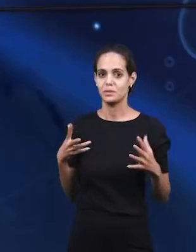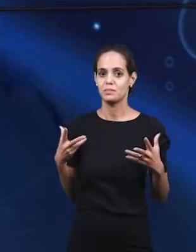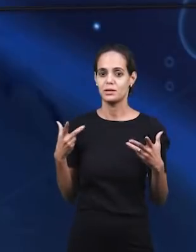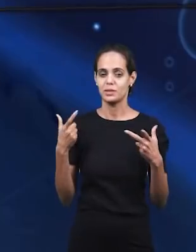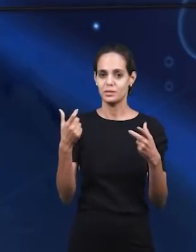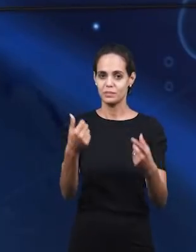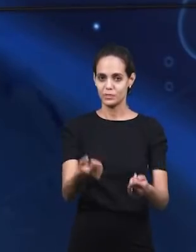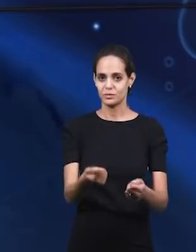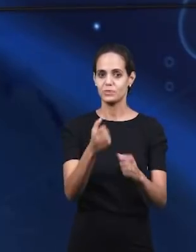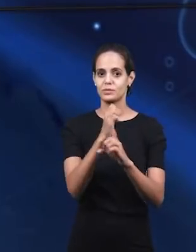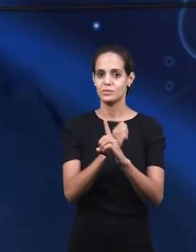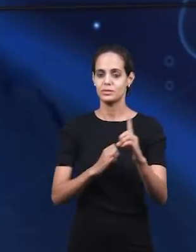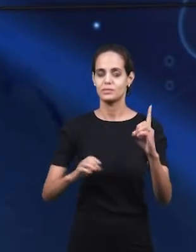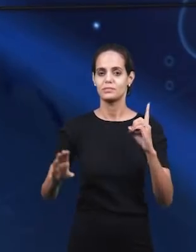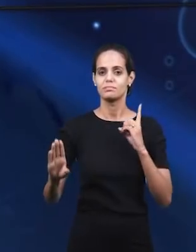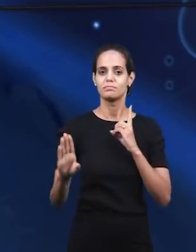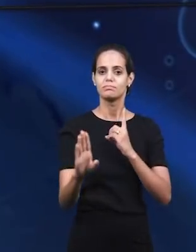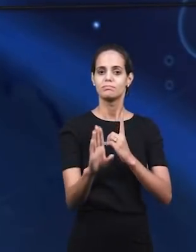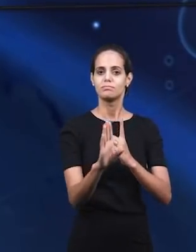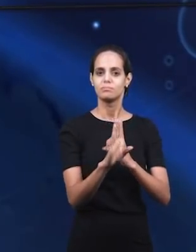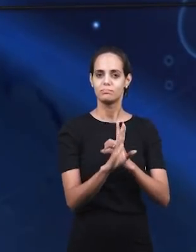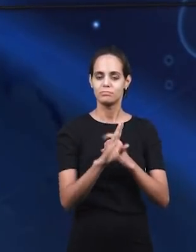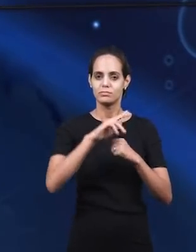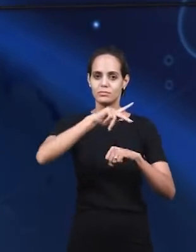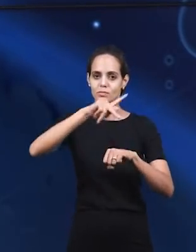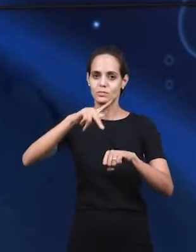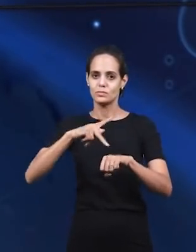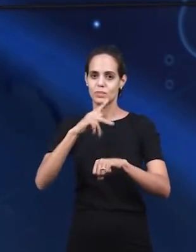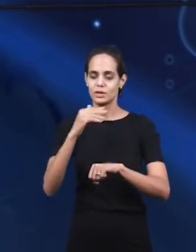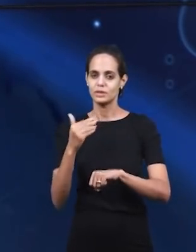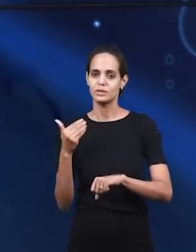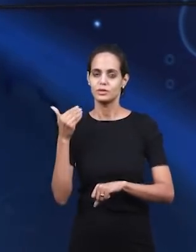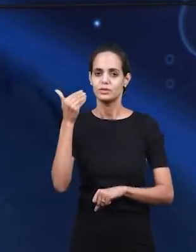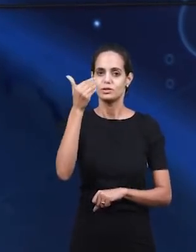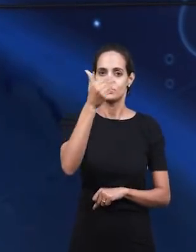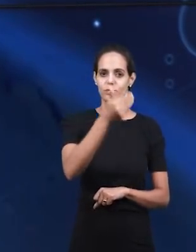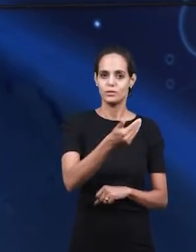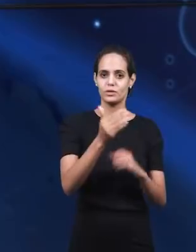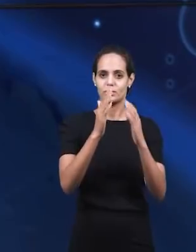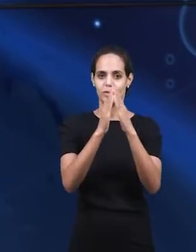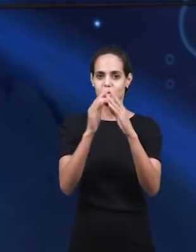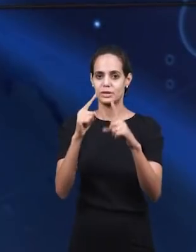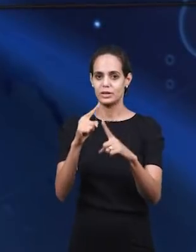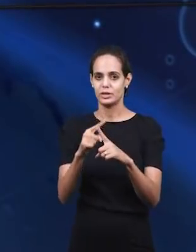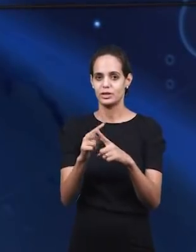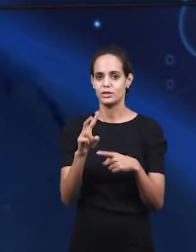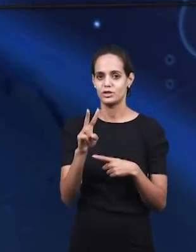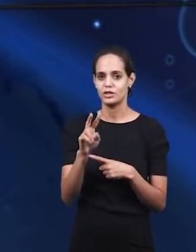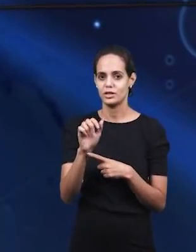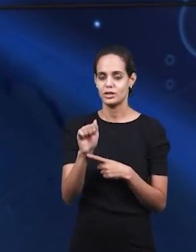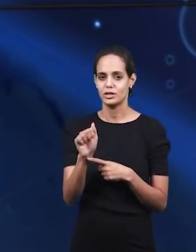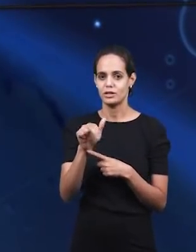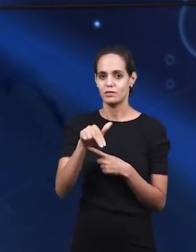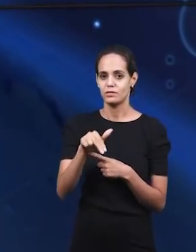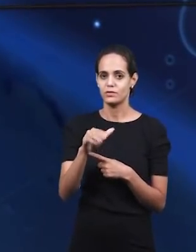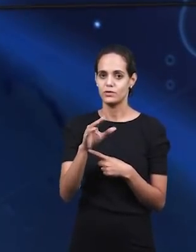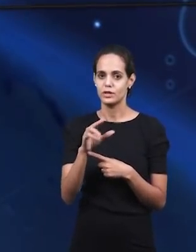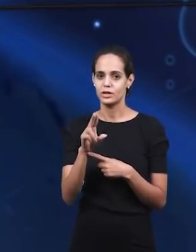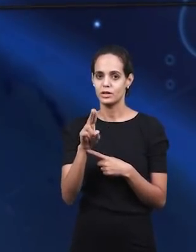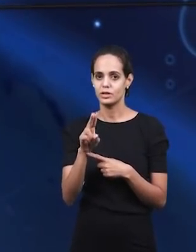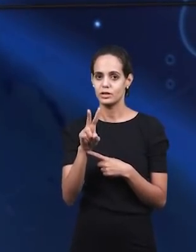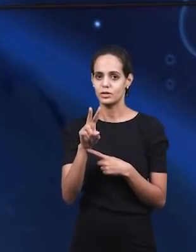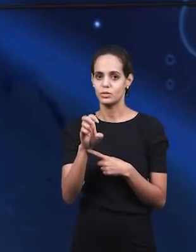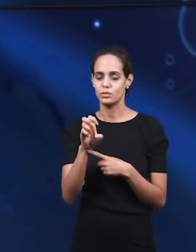como a Escola Bíblica Dominical está sendo recebida no exterior, em igrejas como esta em Vancouver. Nós vamos